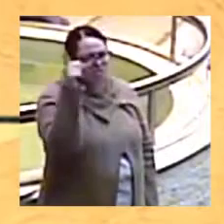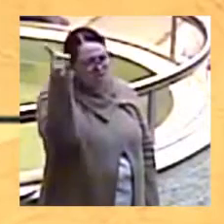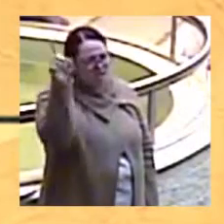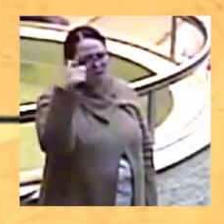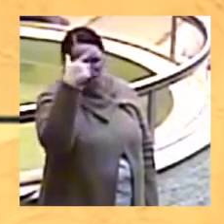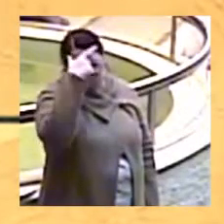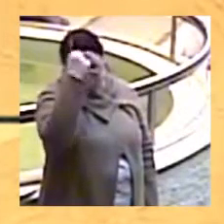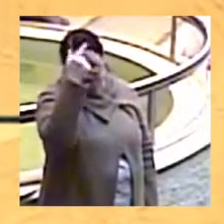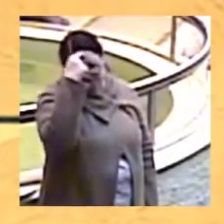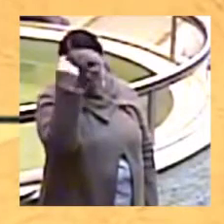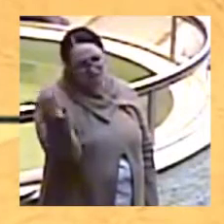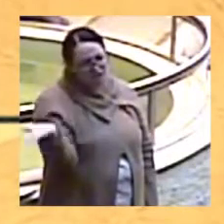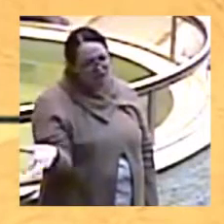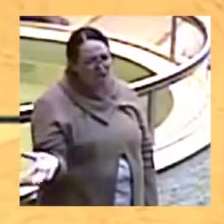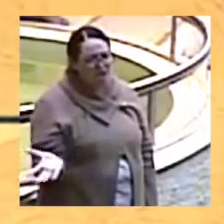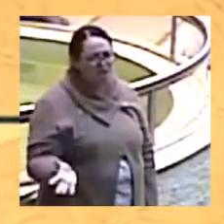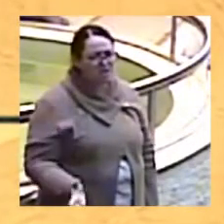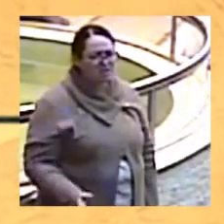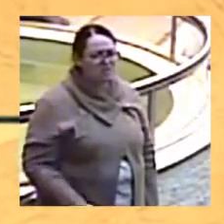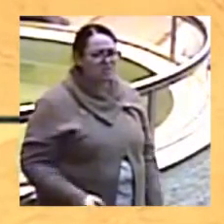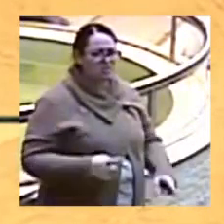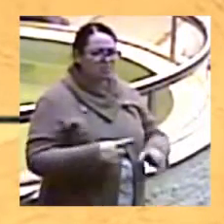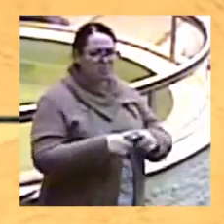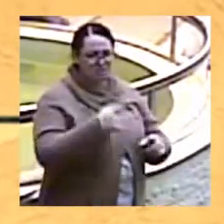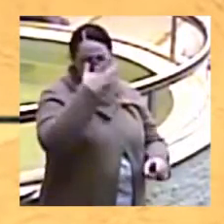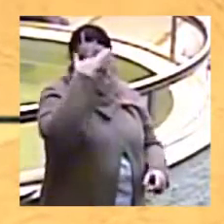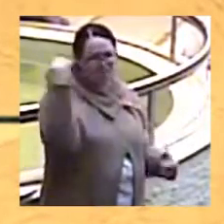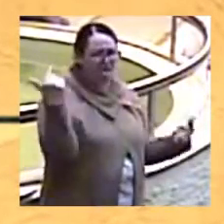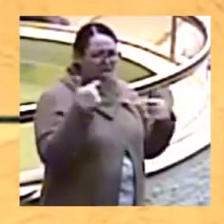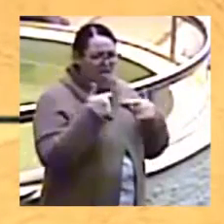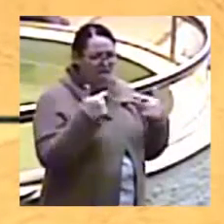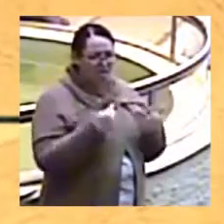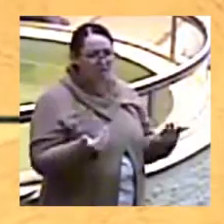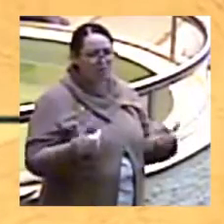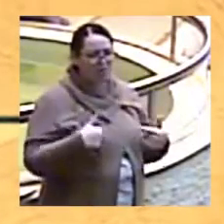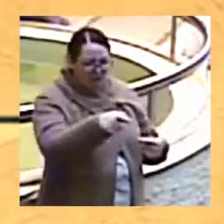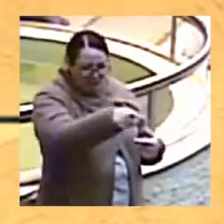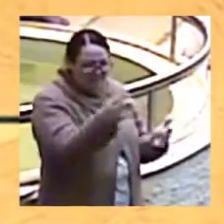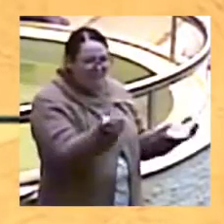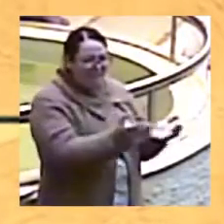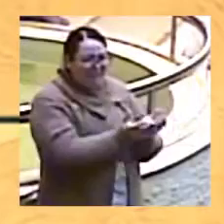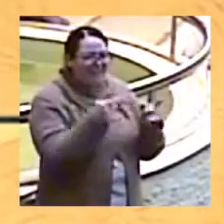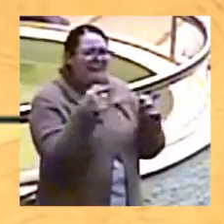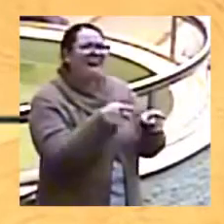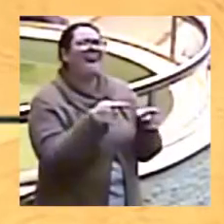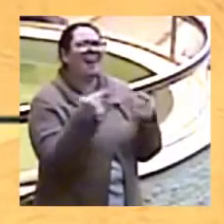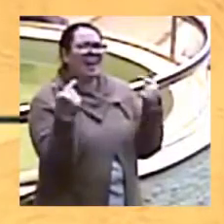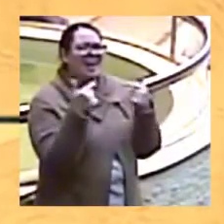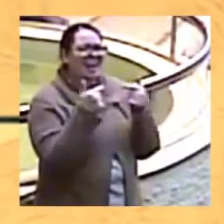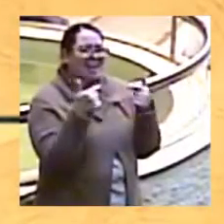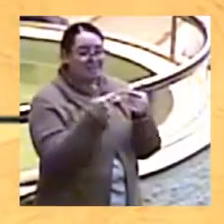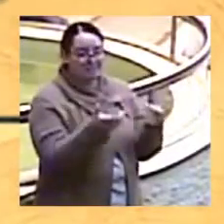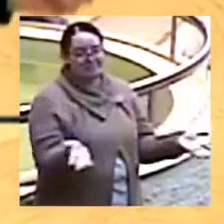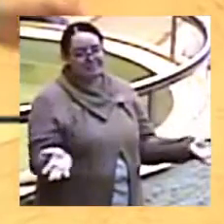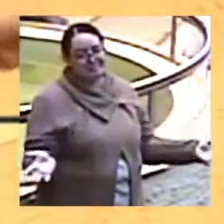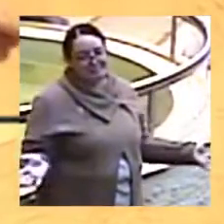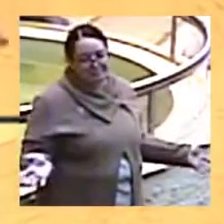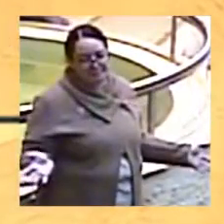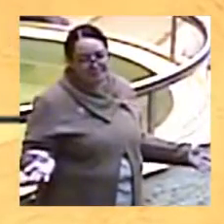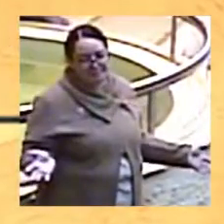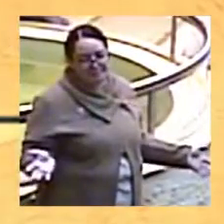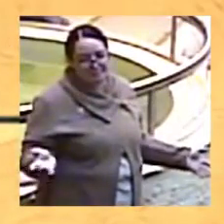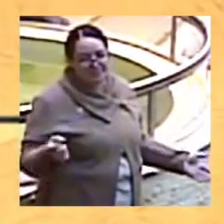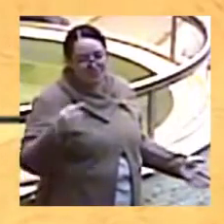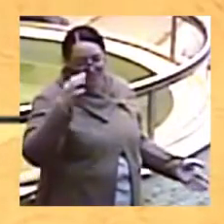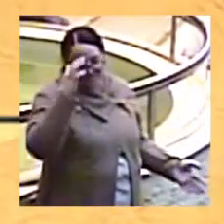quando esta visão, naturalista, da vida, tem ensinado, um outro tipo, de argumento, que destrói, completamente,